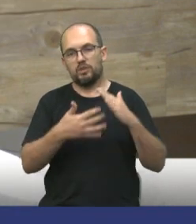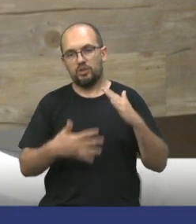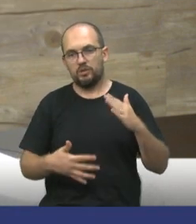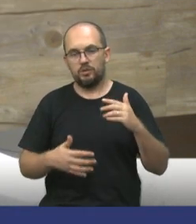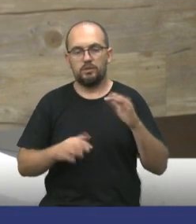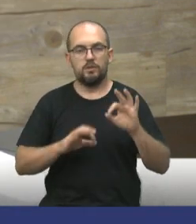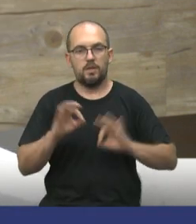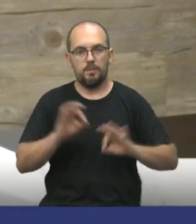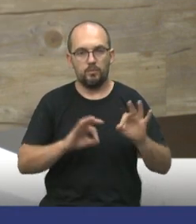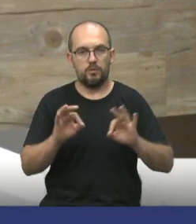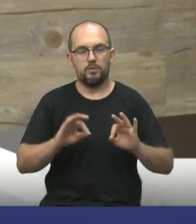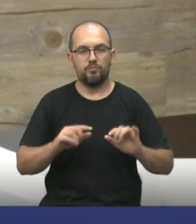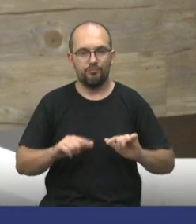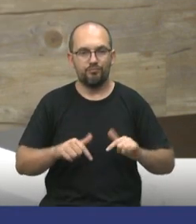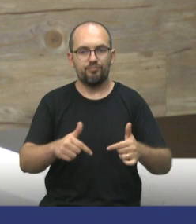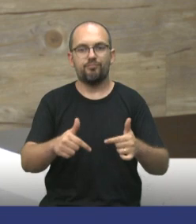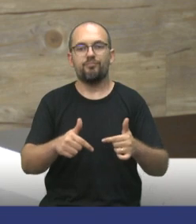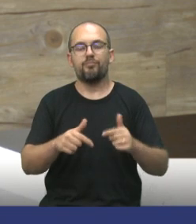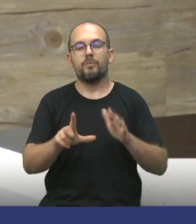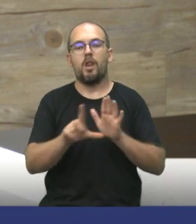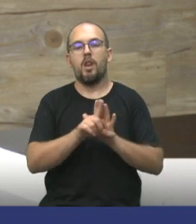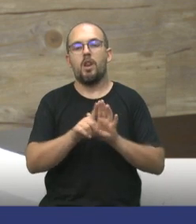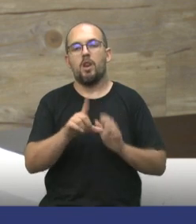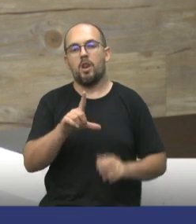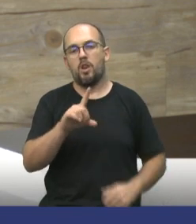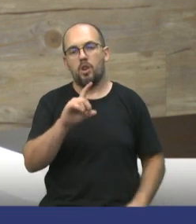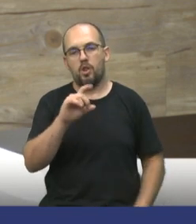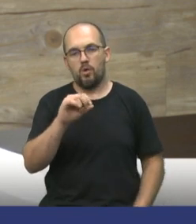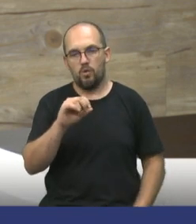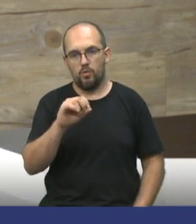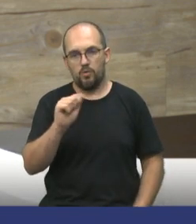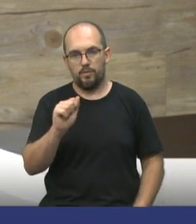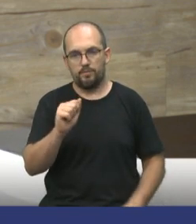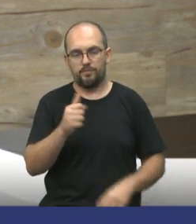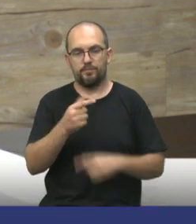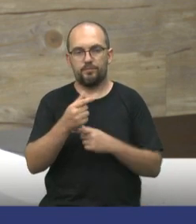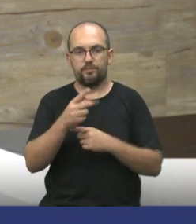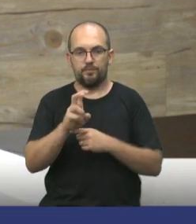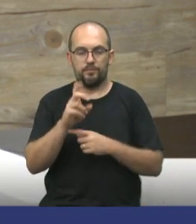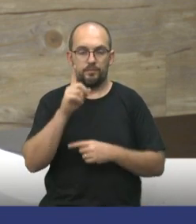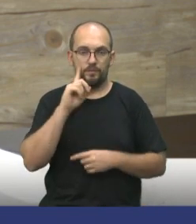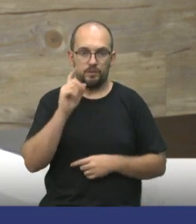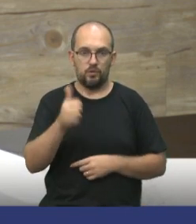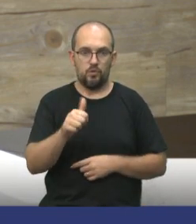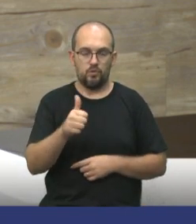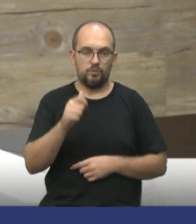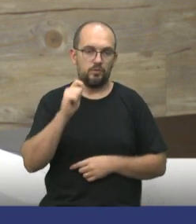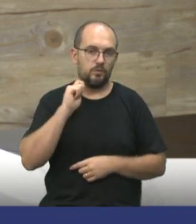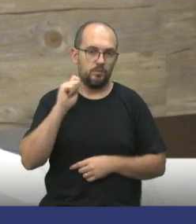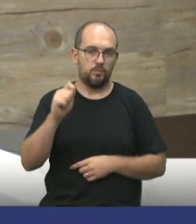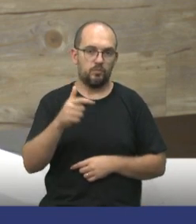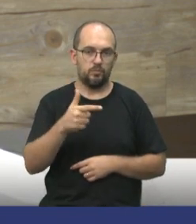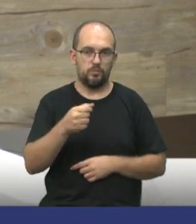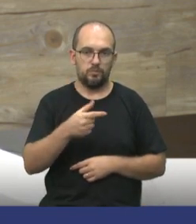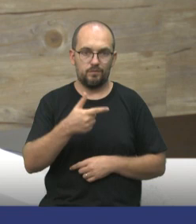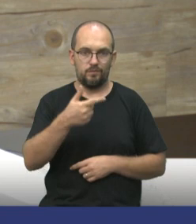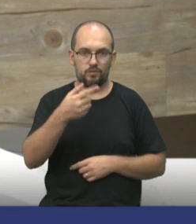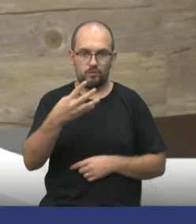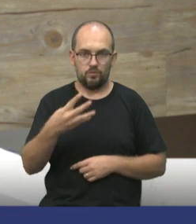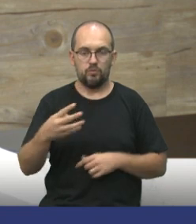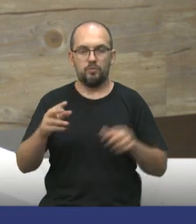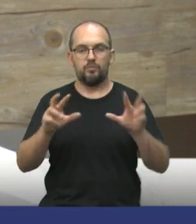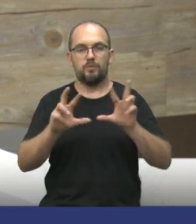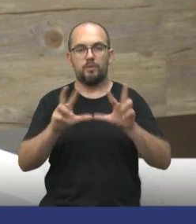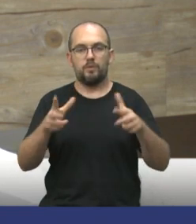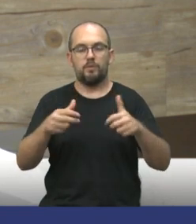e execução da Lei Orçamentária de 2025, realizada em 11 de abril de 2024, no plenário da